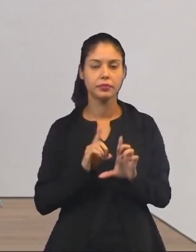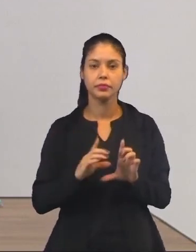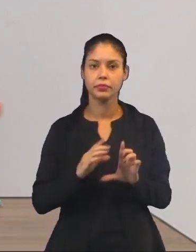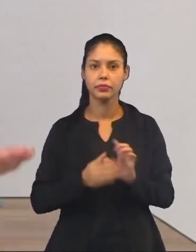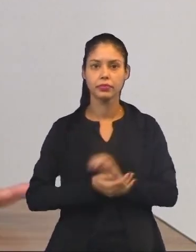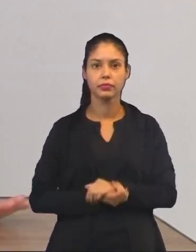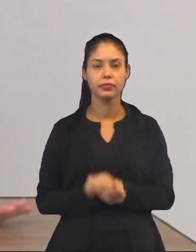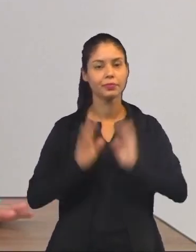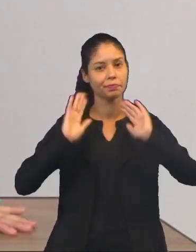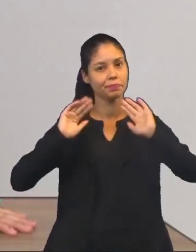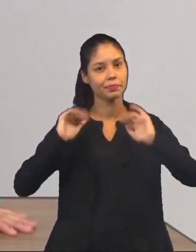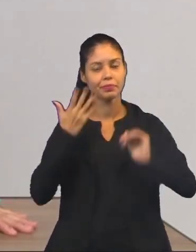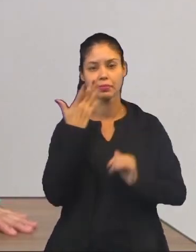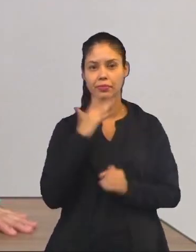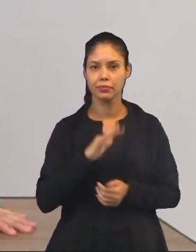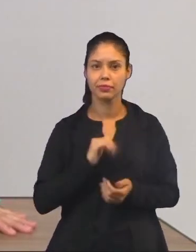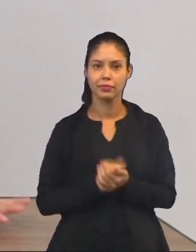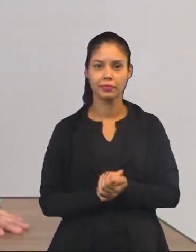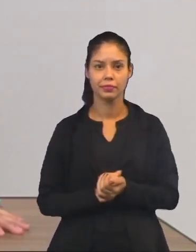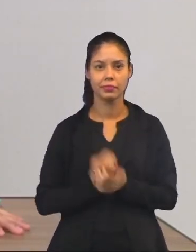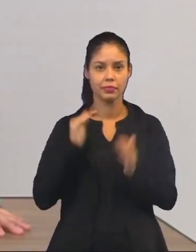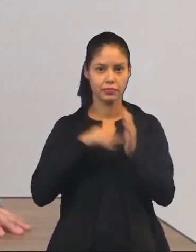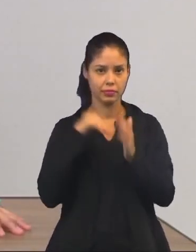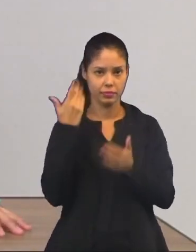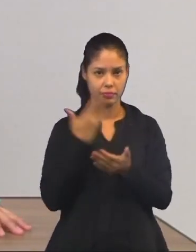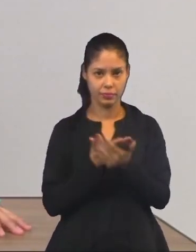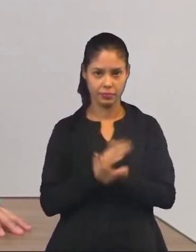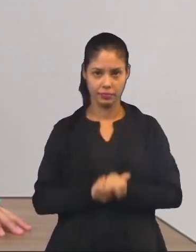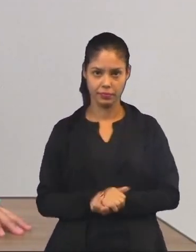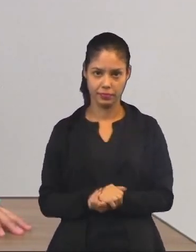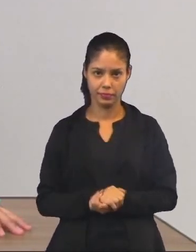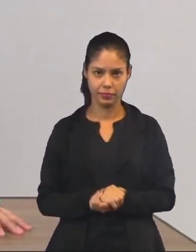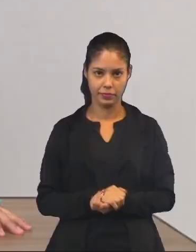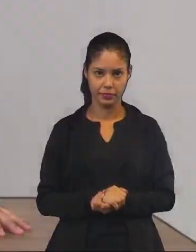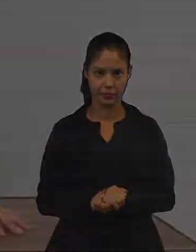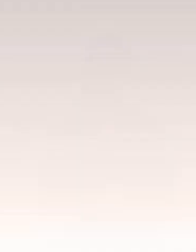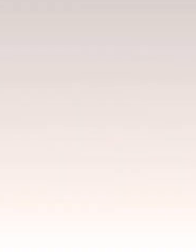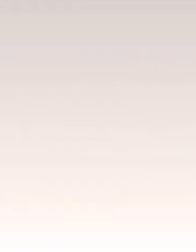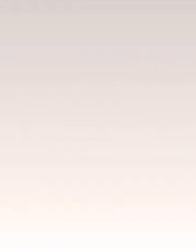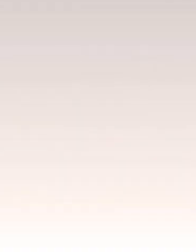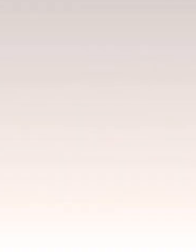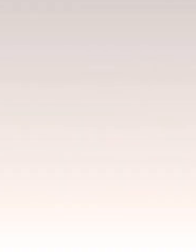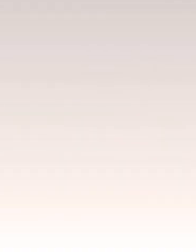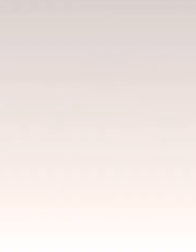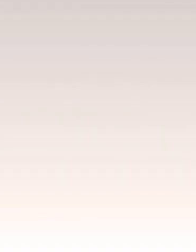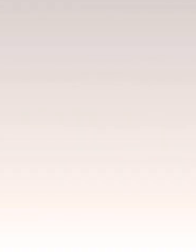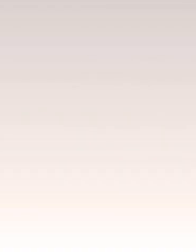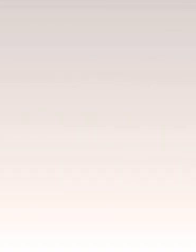plataforma Eduque. Tchau, tchau e até a nossa próxima aula!